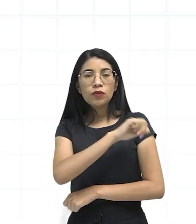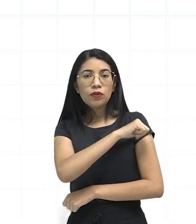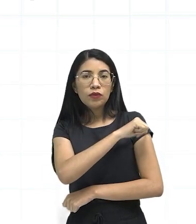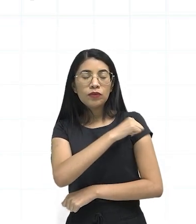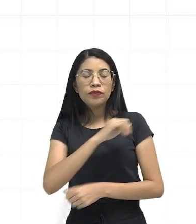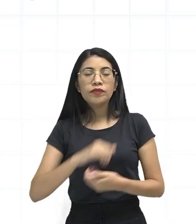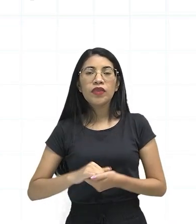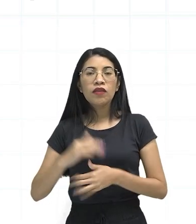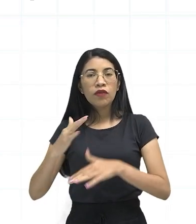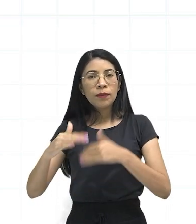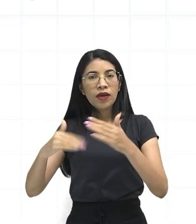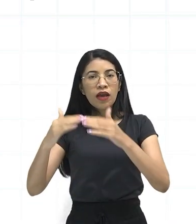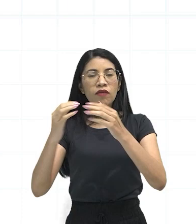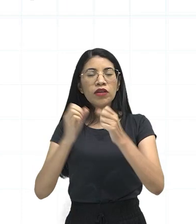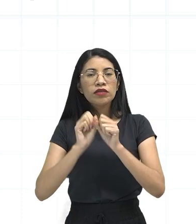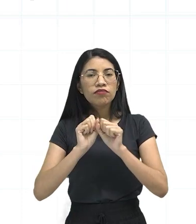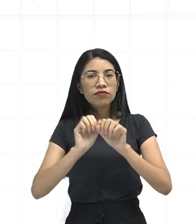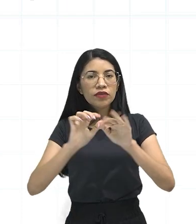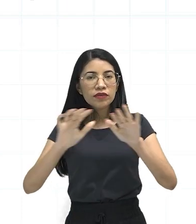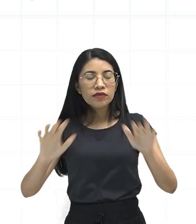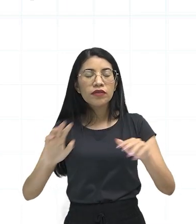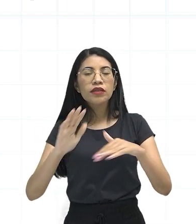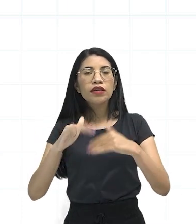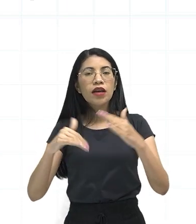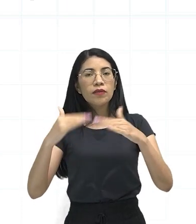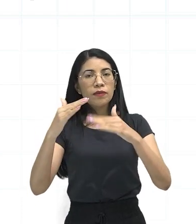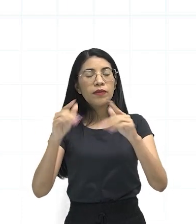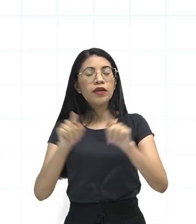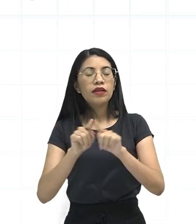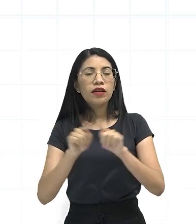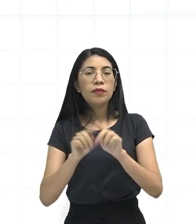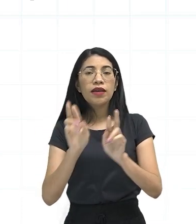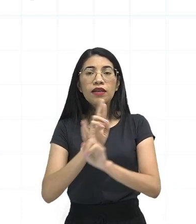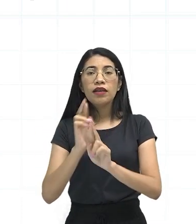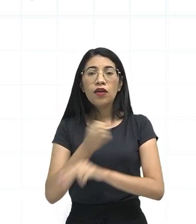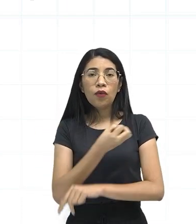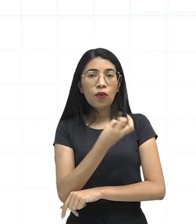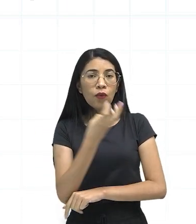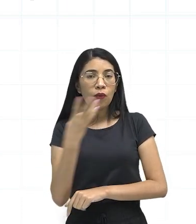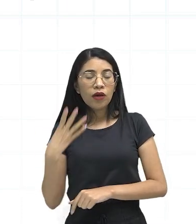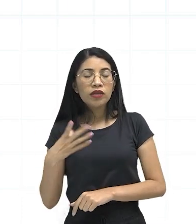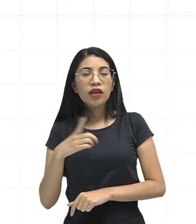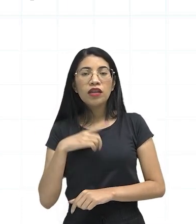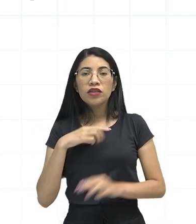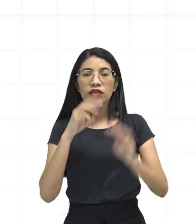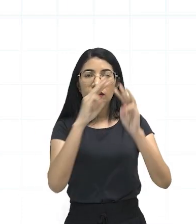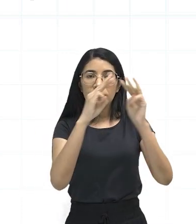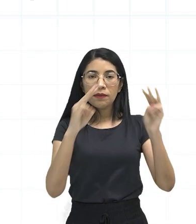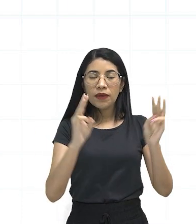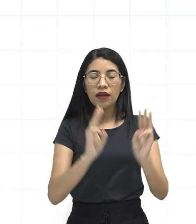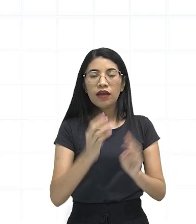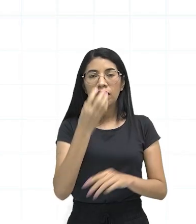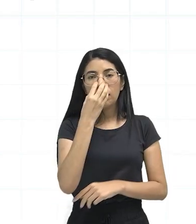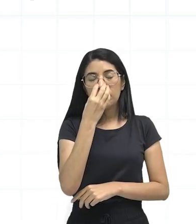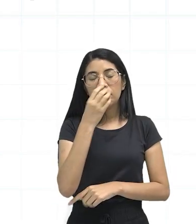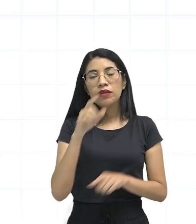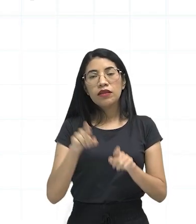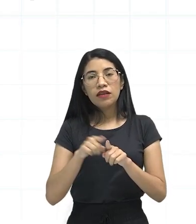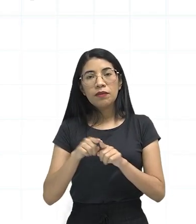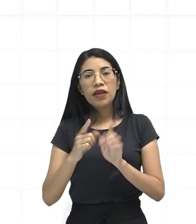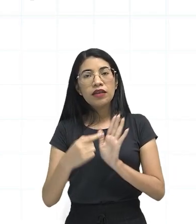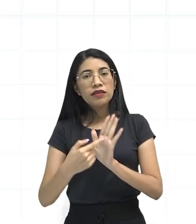o circo vem crescendo cada vez mais aí em relação ao número de circos espalhados pelo nosso país e